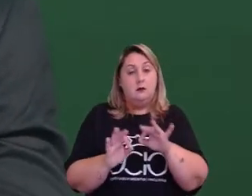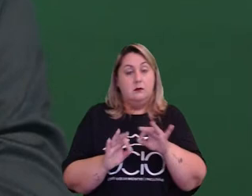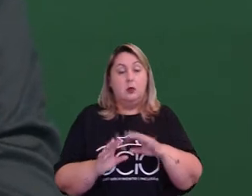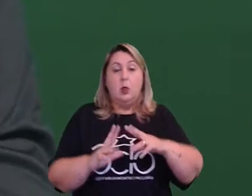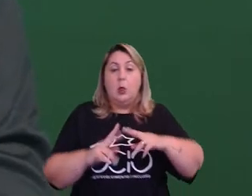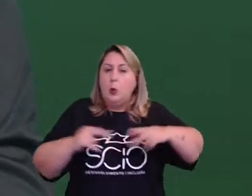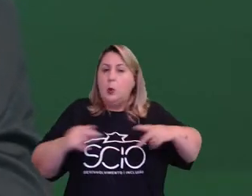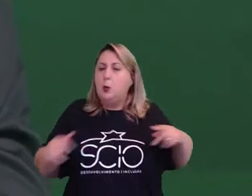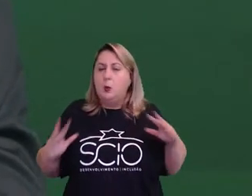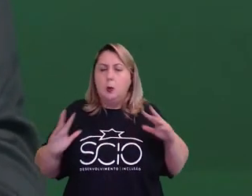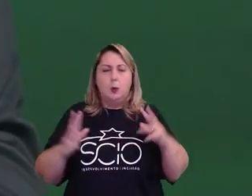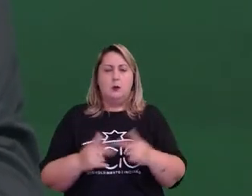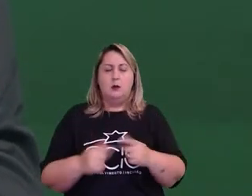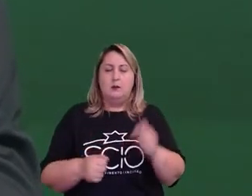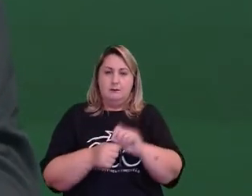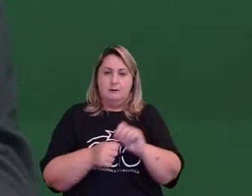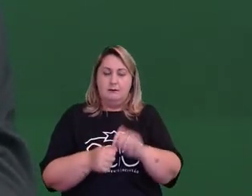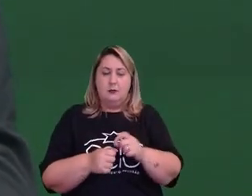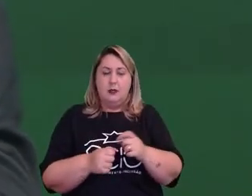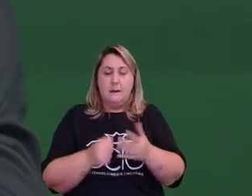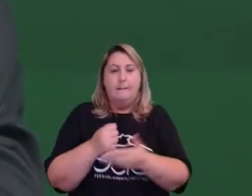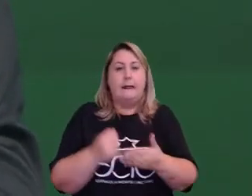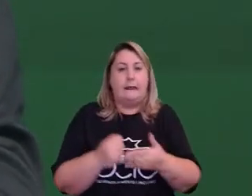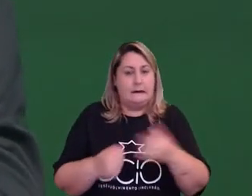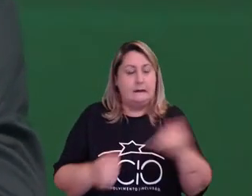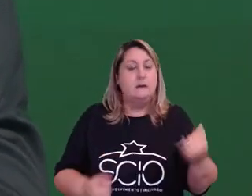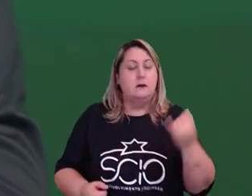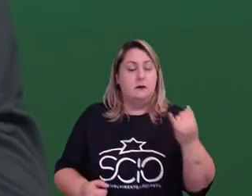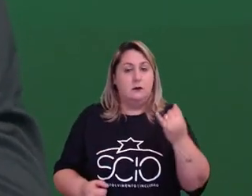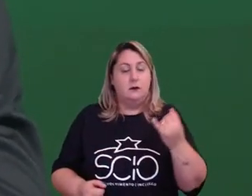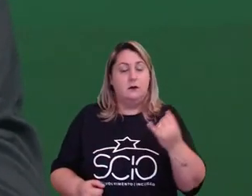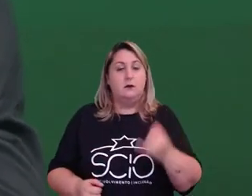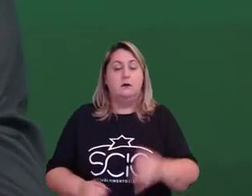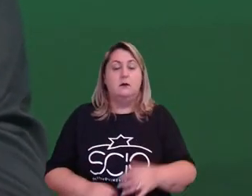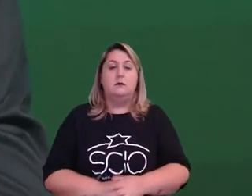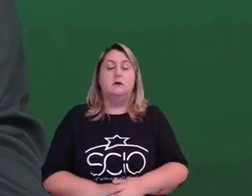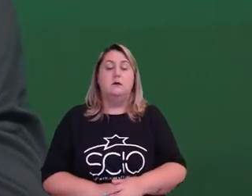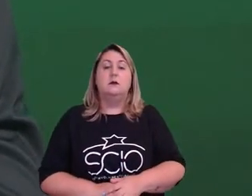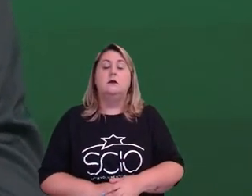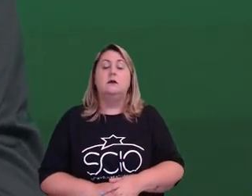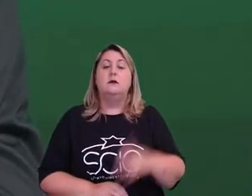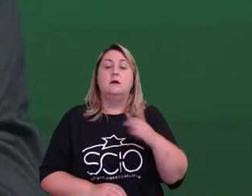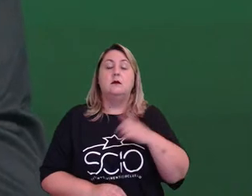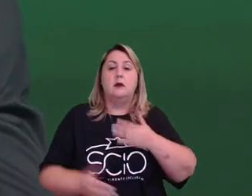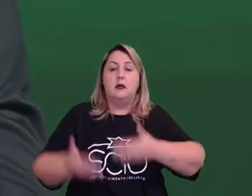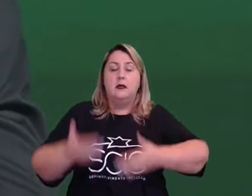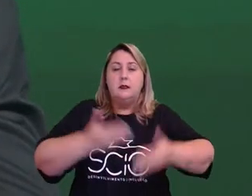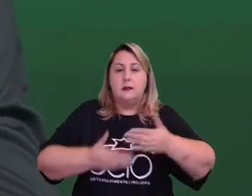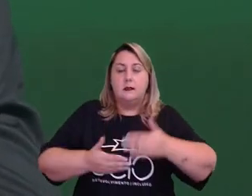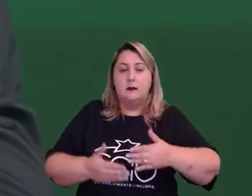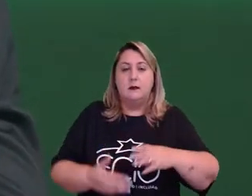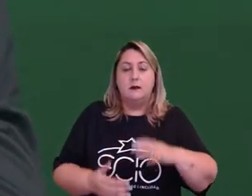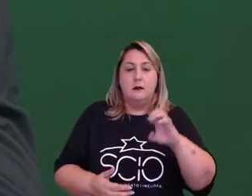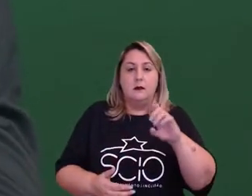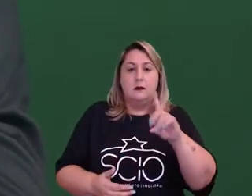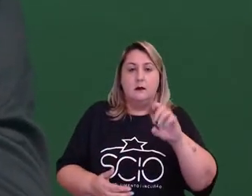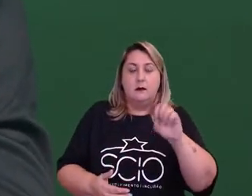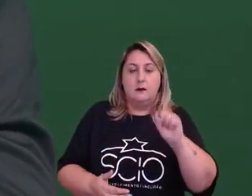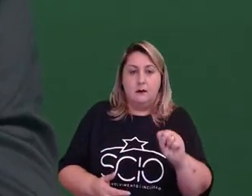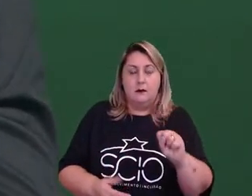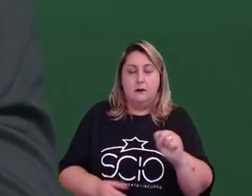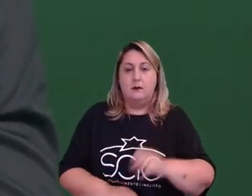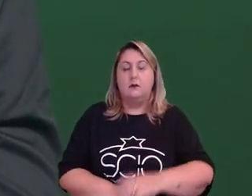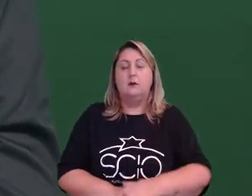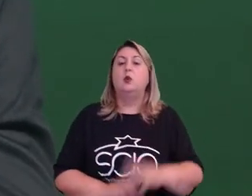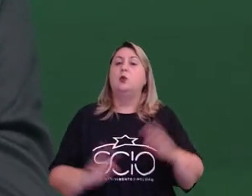ferramentas, nos processos, na boa base aplicada através dos treinamentos, das integrações, dos DDS,